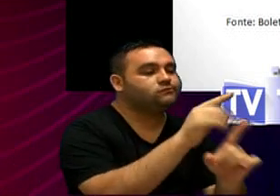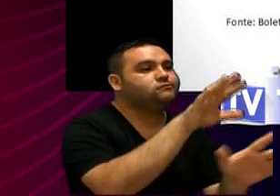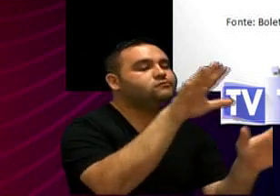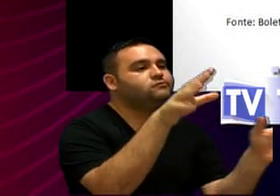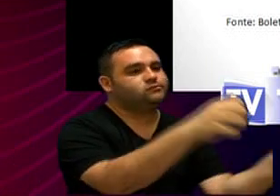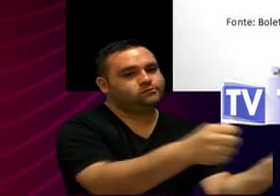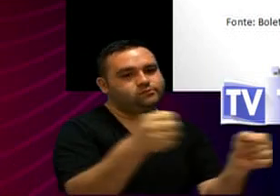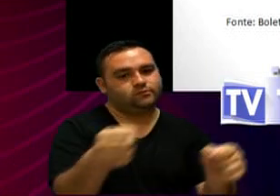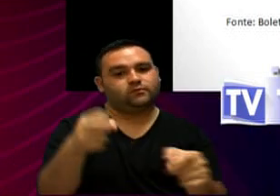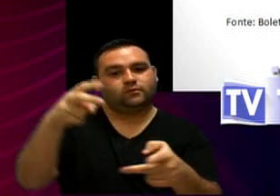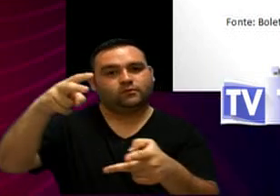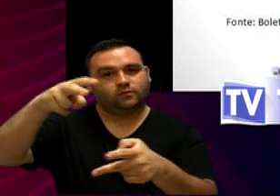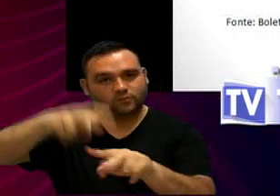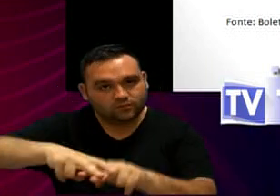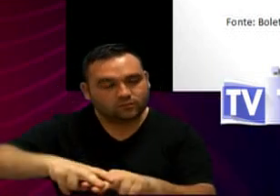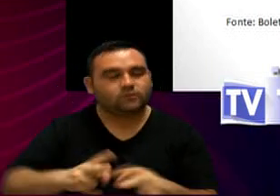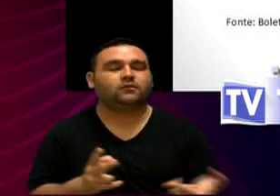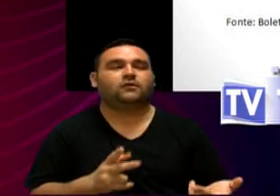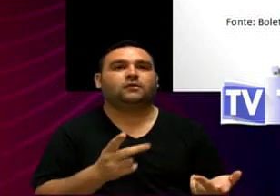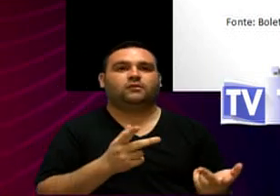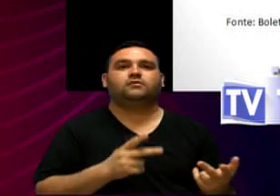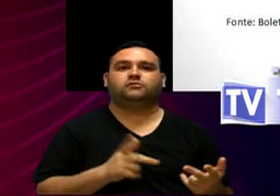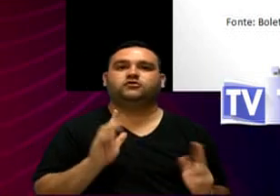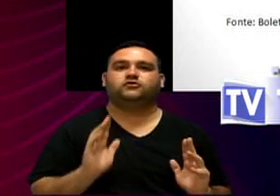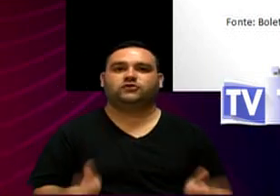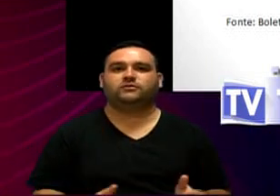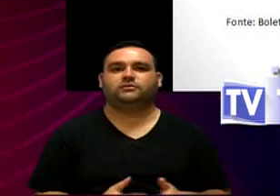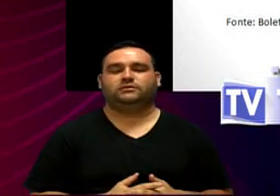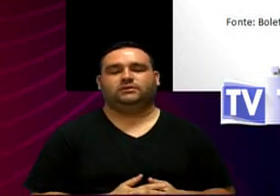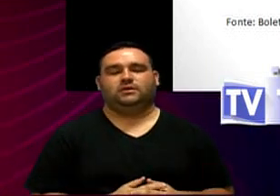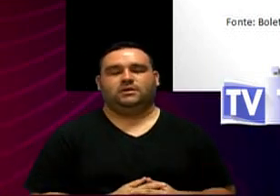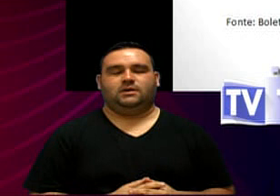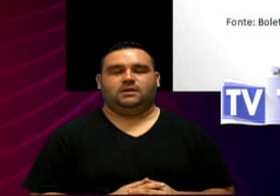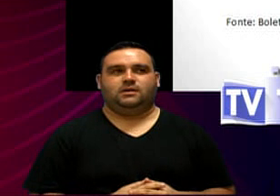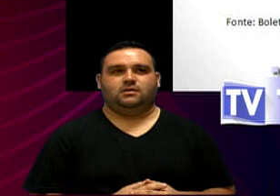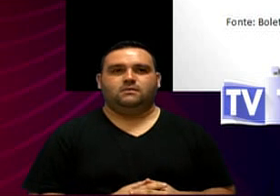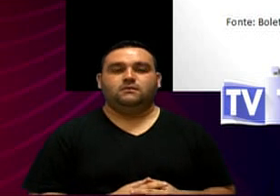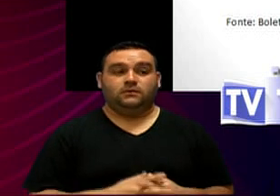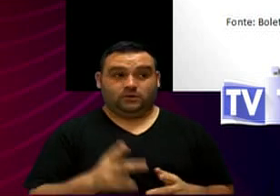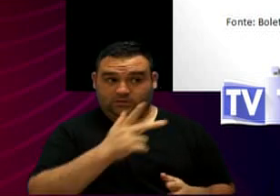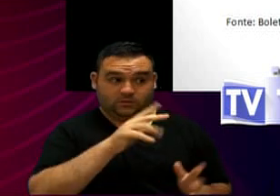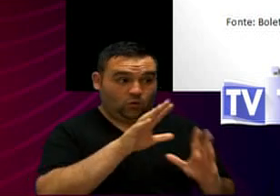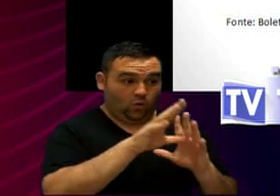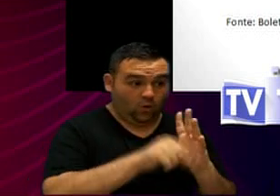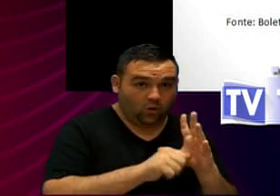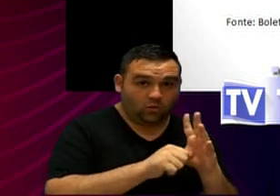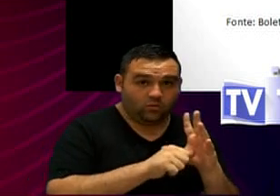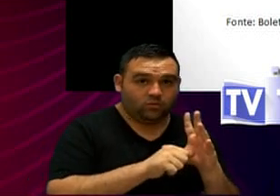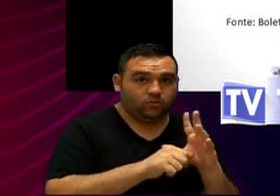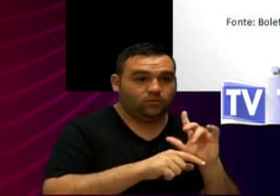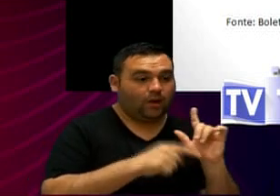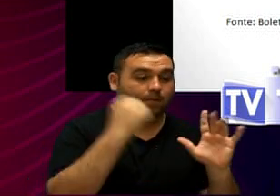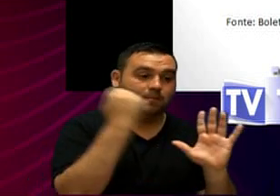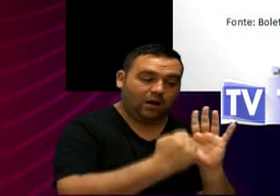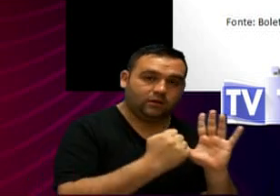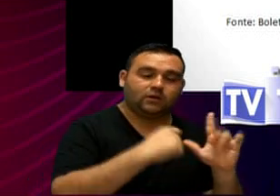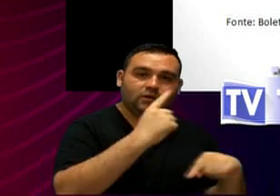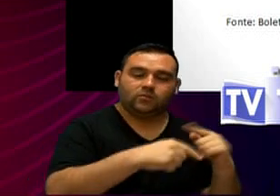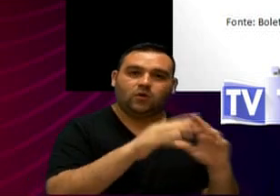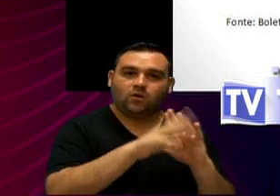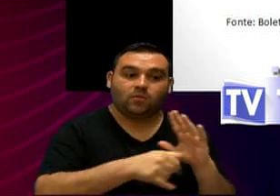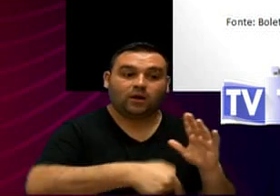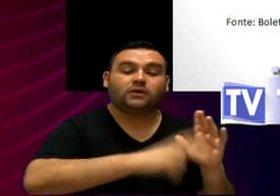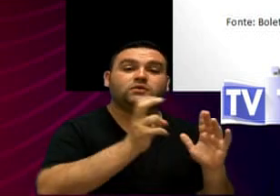identificados, qualificados e presos. O latrocínio, vocês terem uma